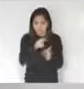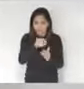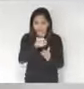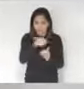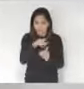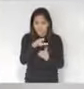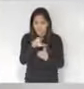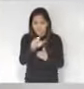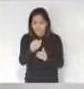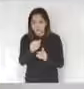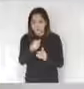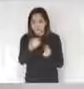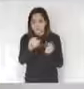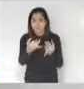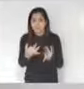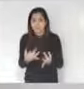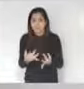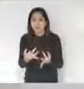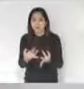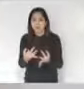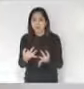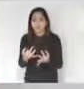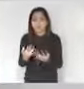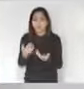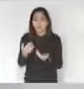as pragas na agricultura.